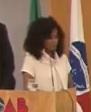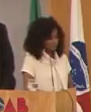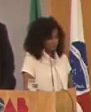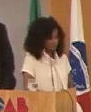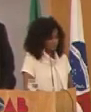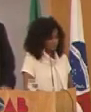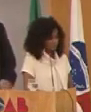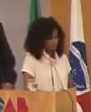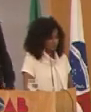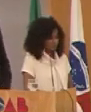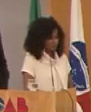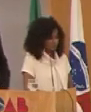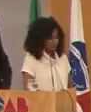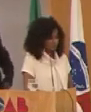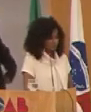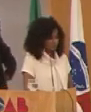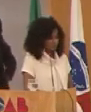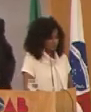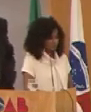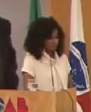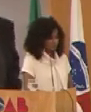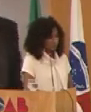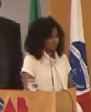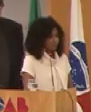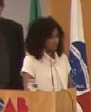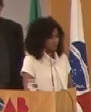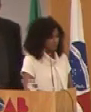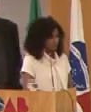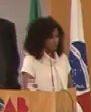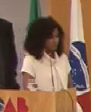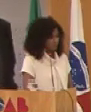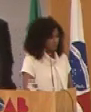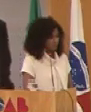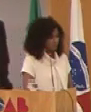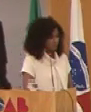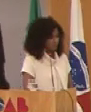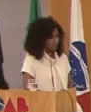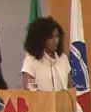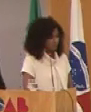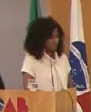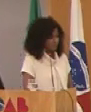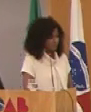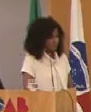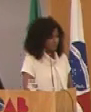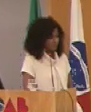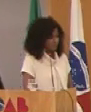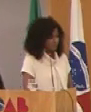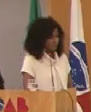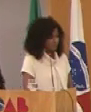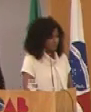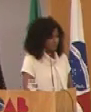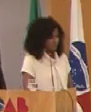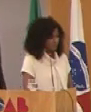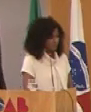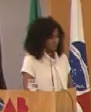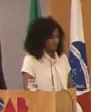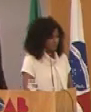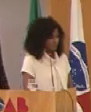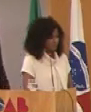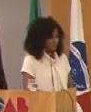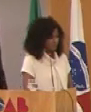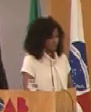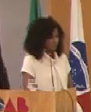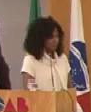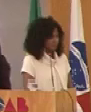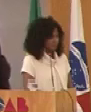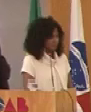a misoginia, a LGBTfobia e o racismo. A liberdade cristã é uma consequência